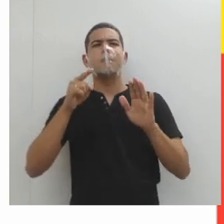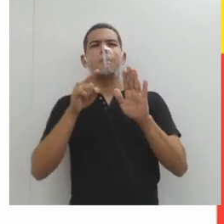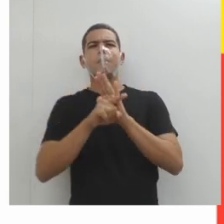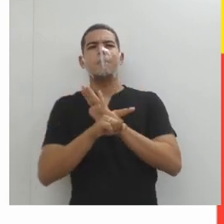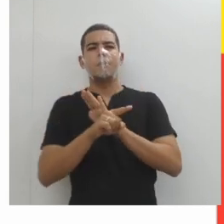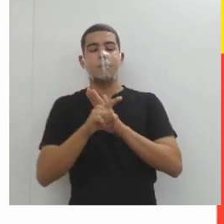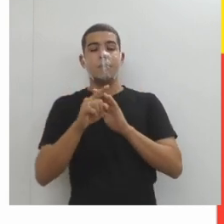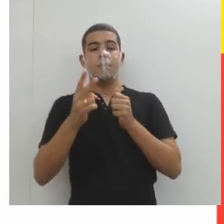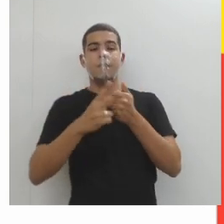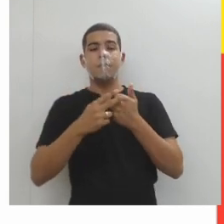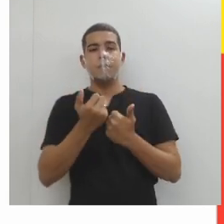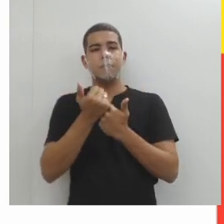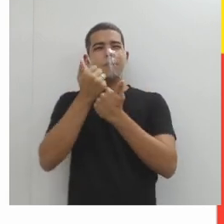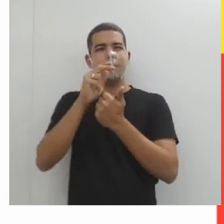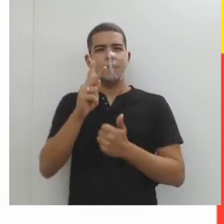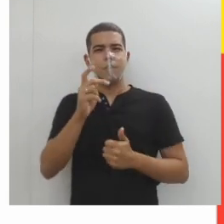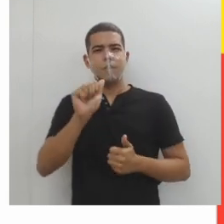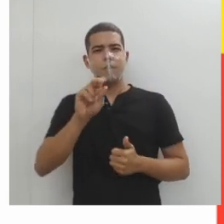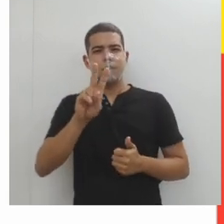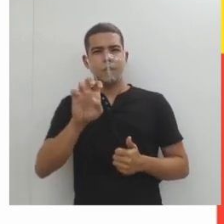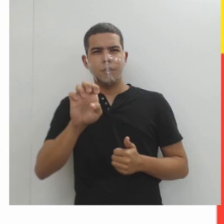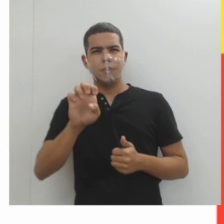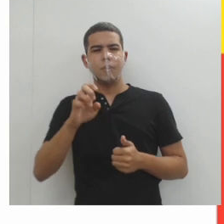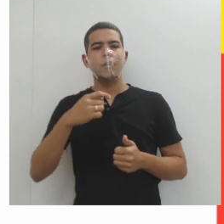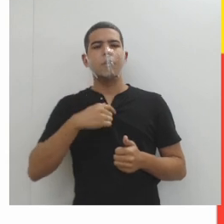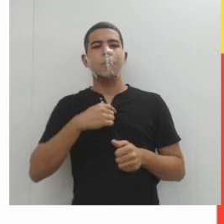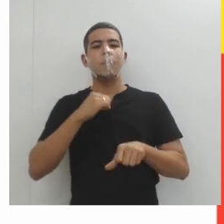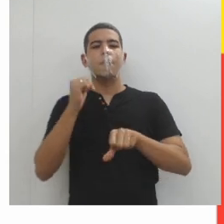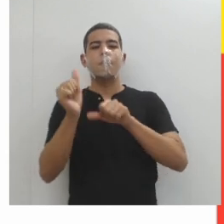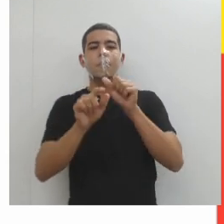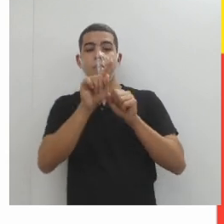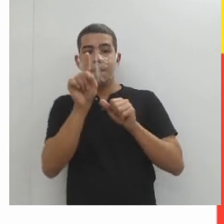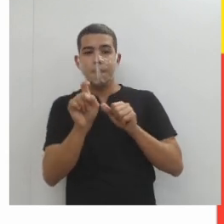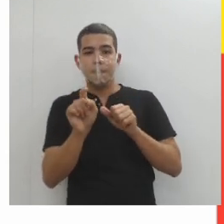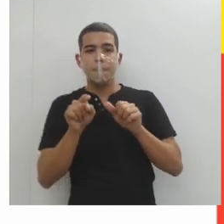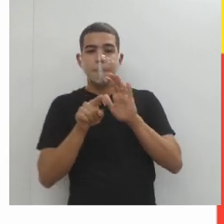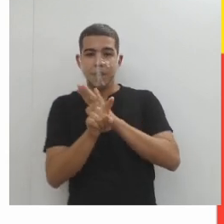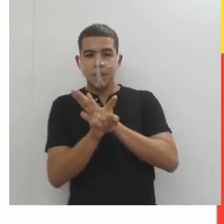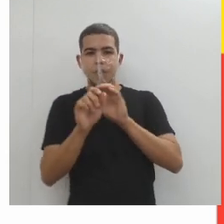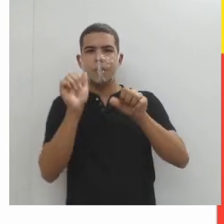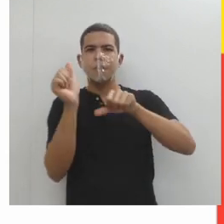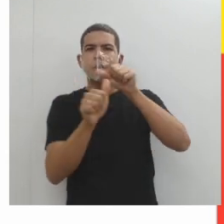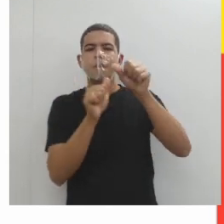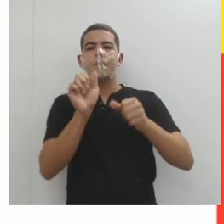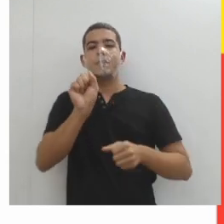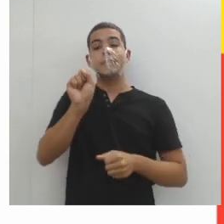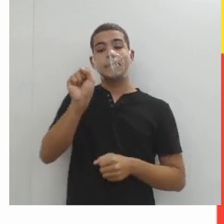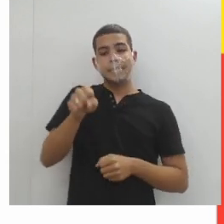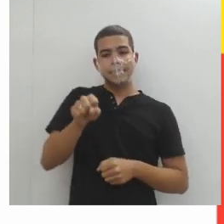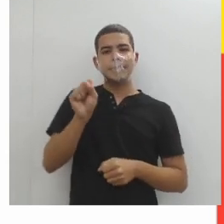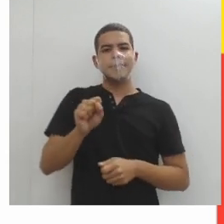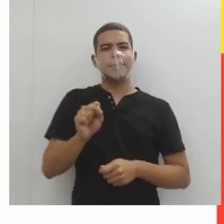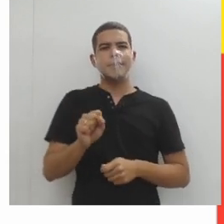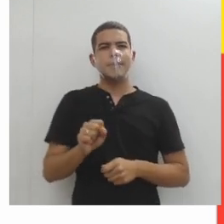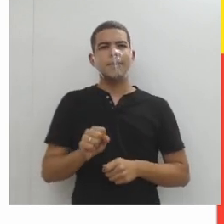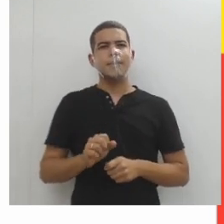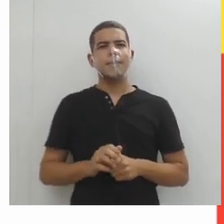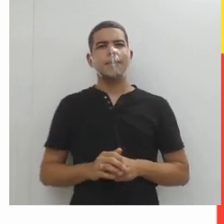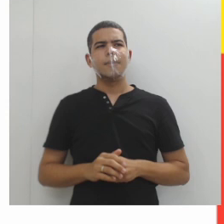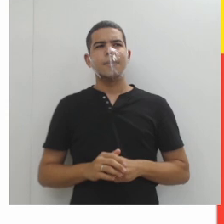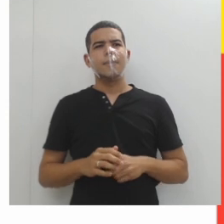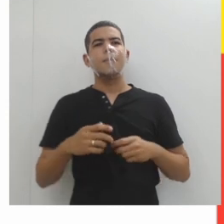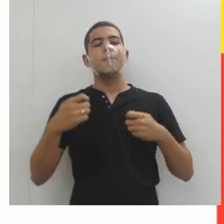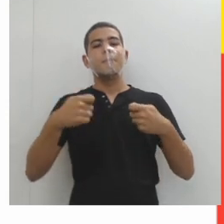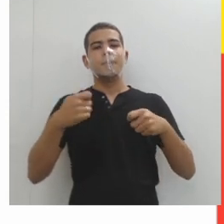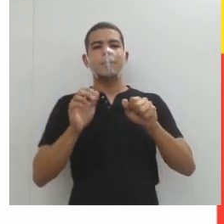isso em uma afirmativa. Para transformar em uma afirmativa, a gente tem que quebrar com a inversão, ou seja, eu tenho que começar com o